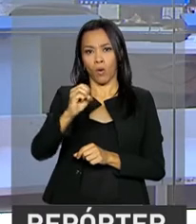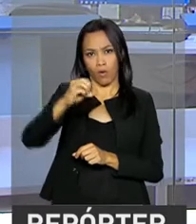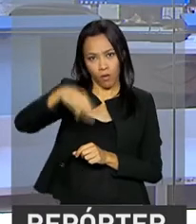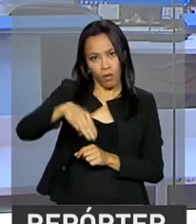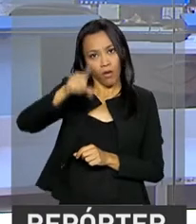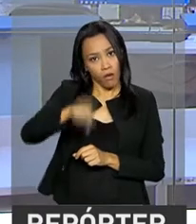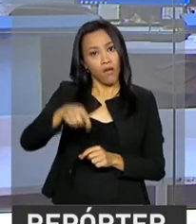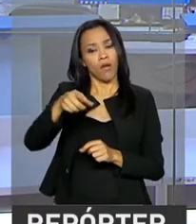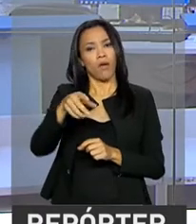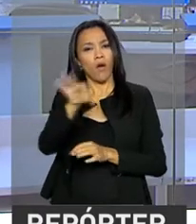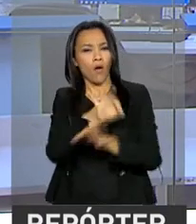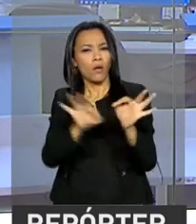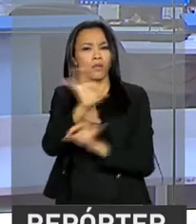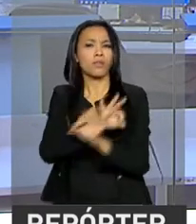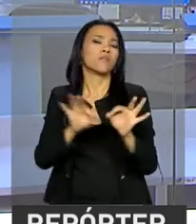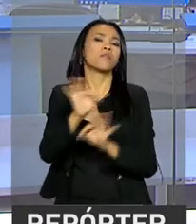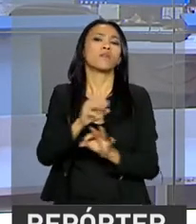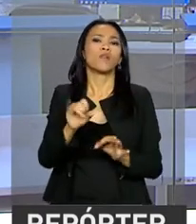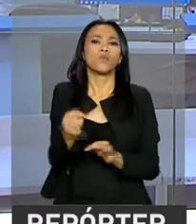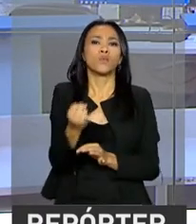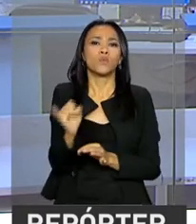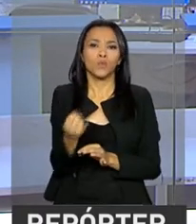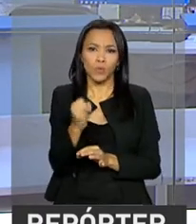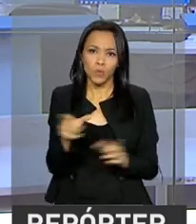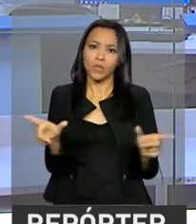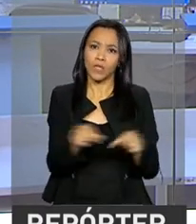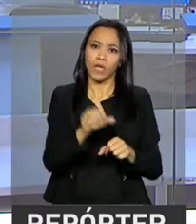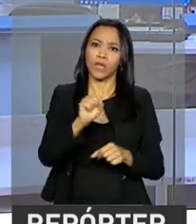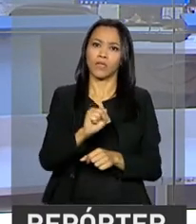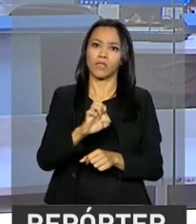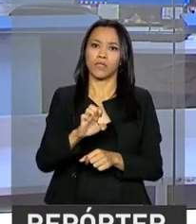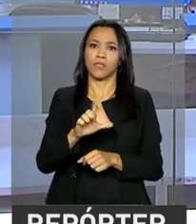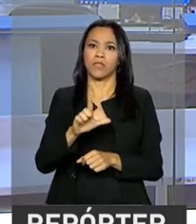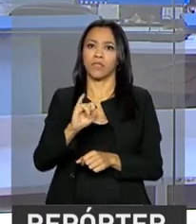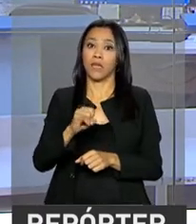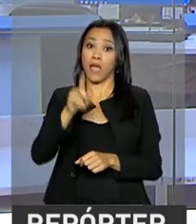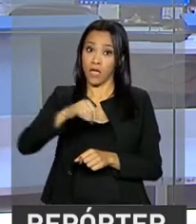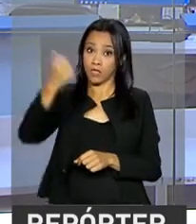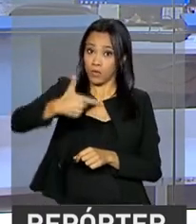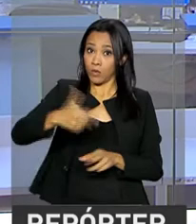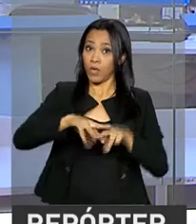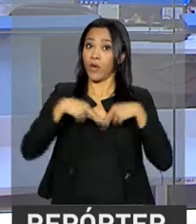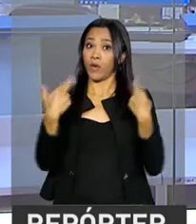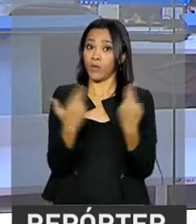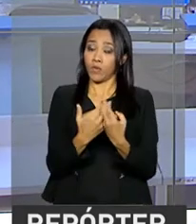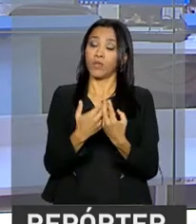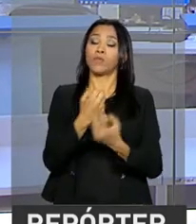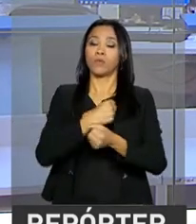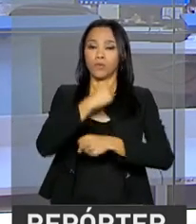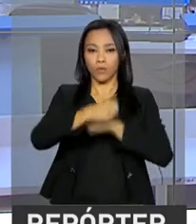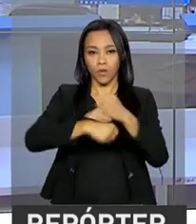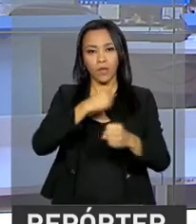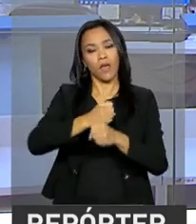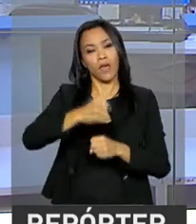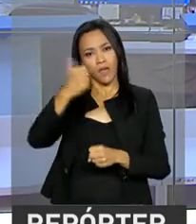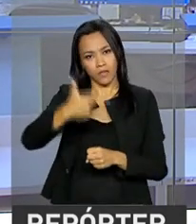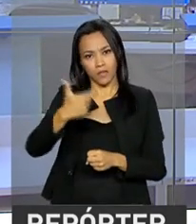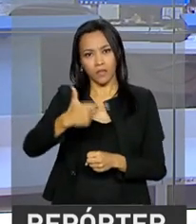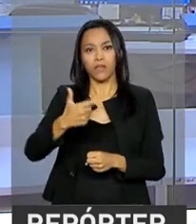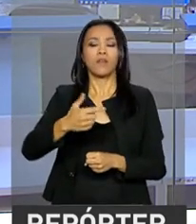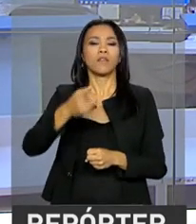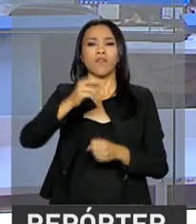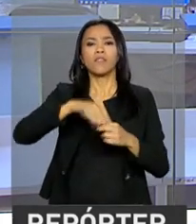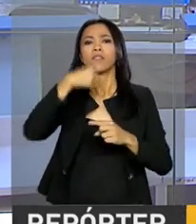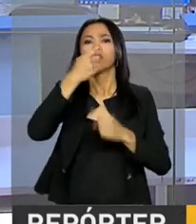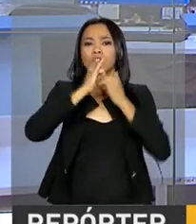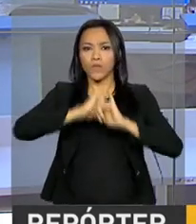a selic é a segunda reunião do ano a nova taxa vai ser divulgada na próxima quarta feira a estimativa do mercado